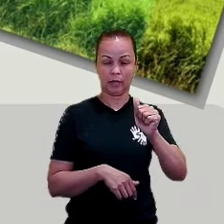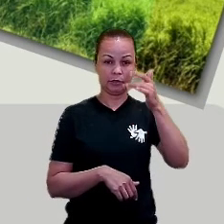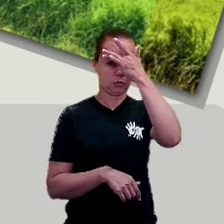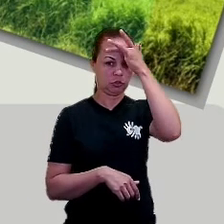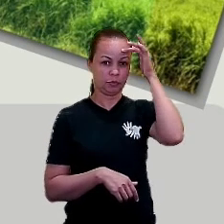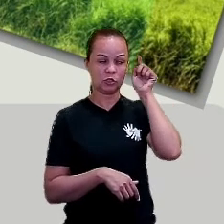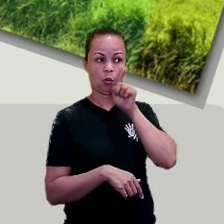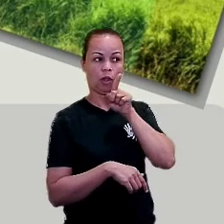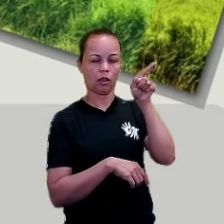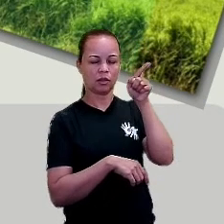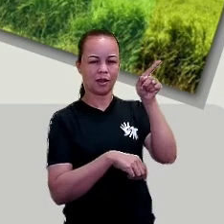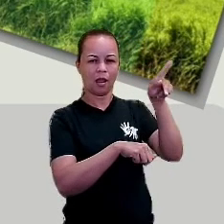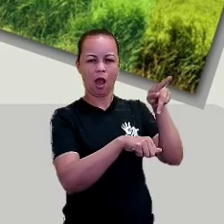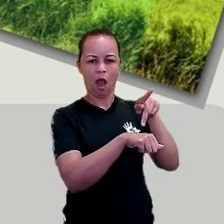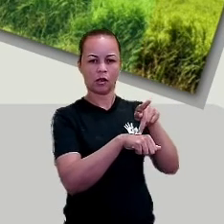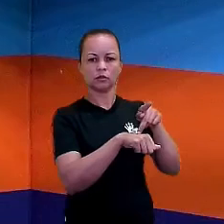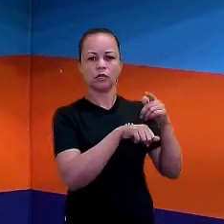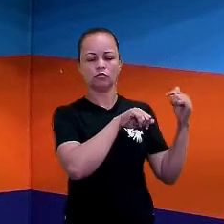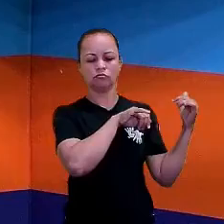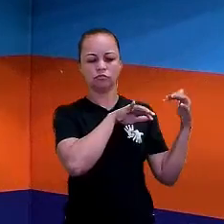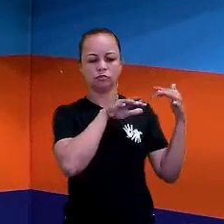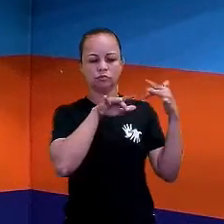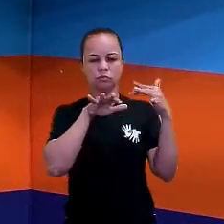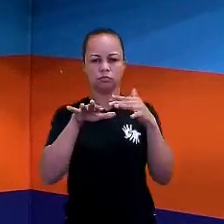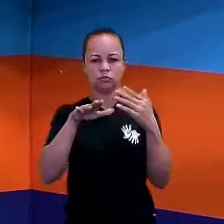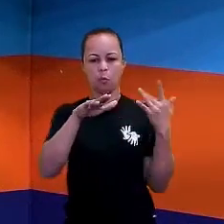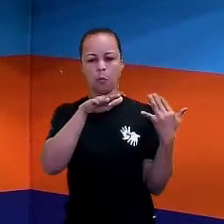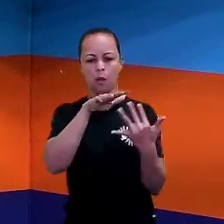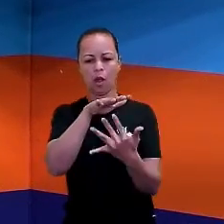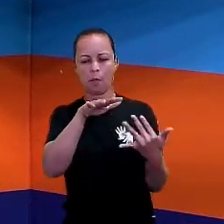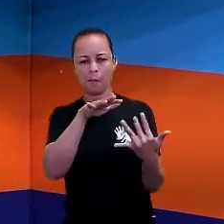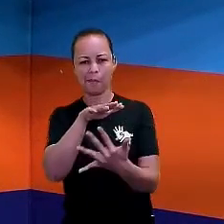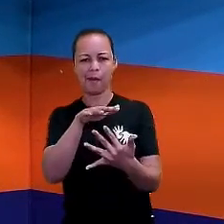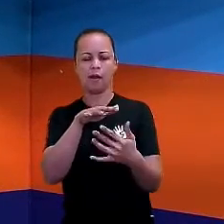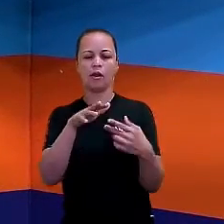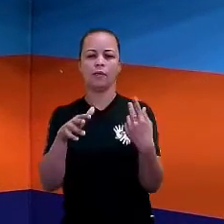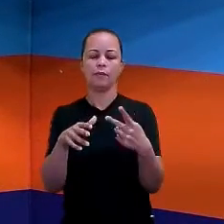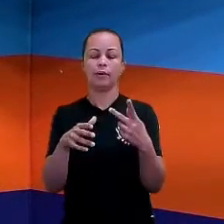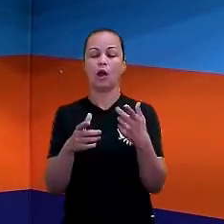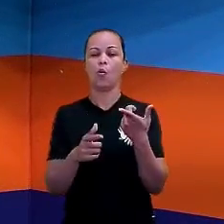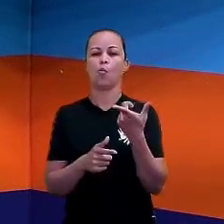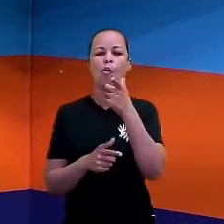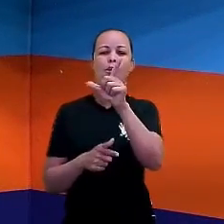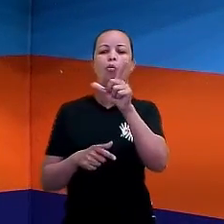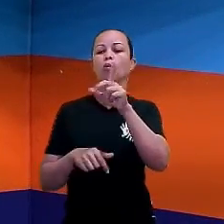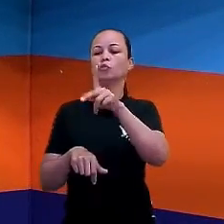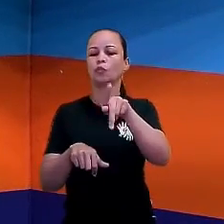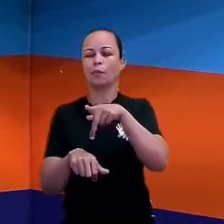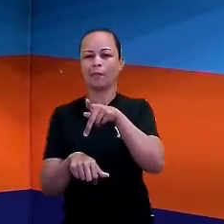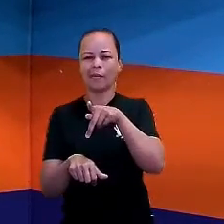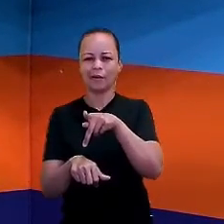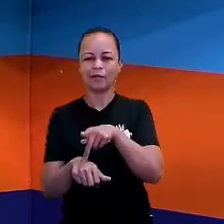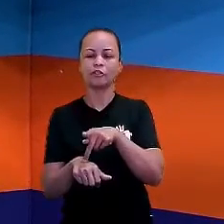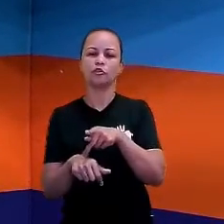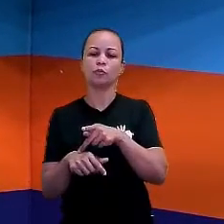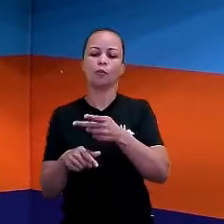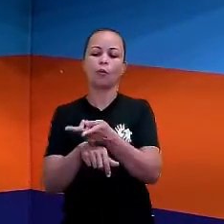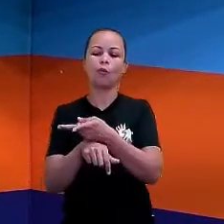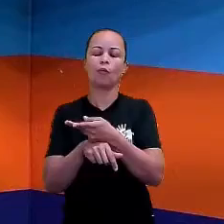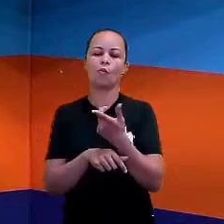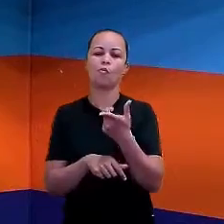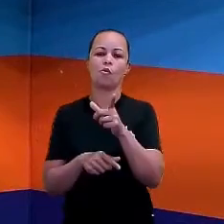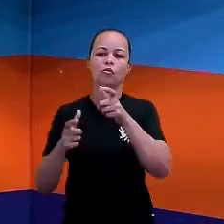estão saindo do seu local de origem, da sua país, da sua cidade natal, para procurar outro local. E quando